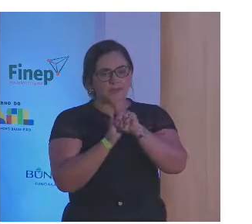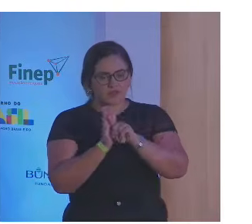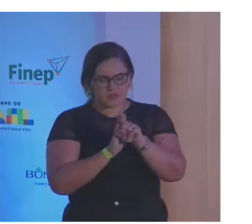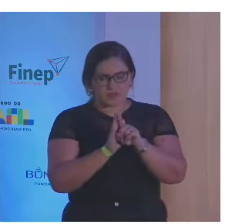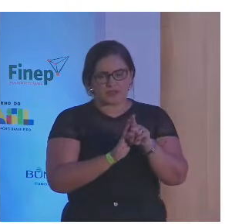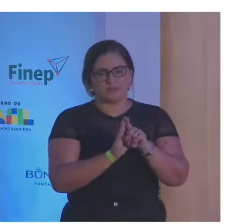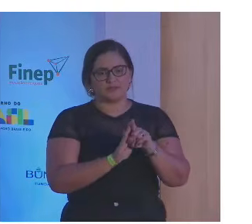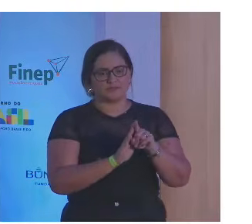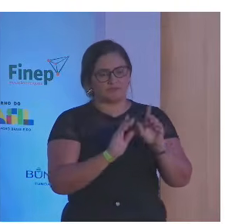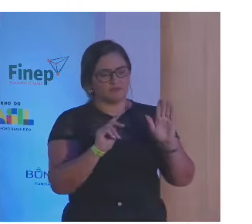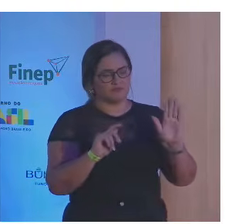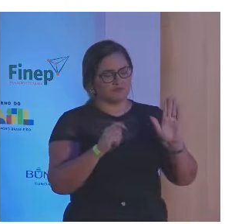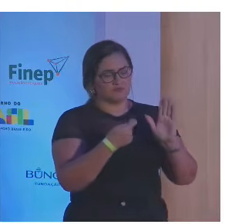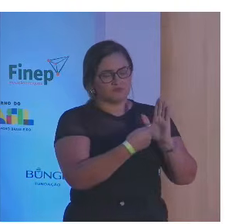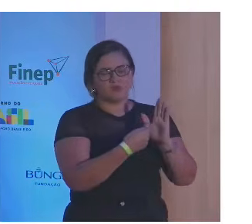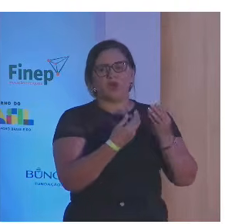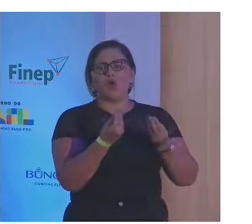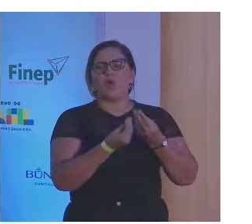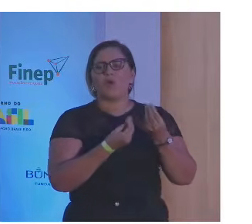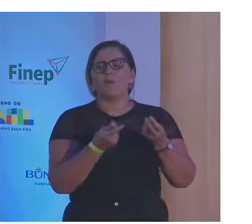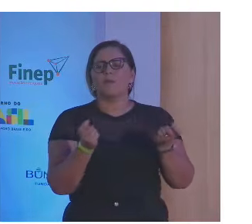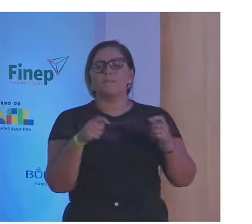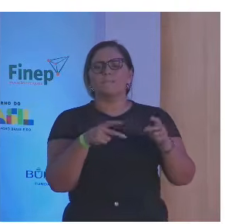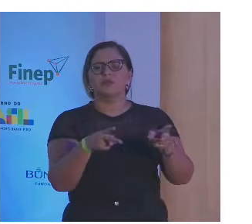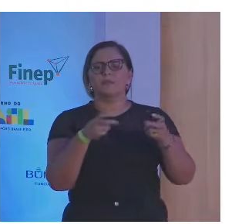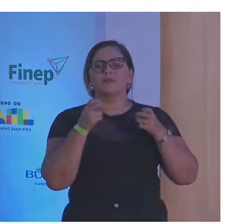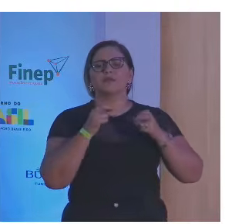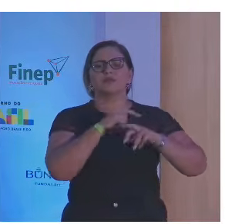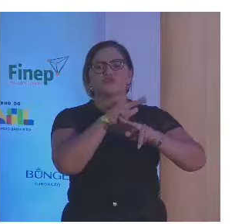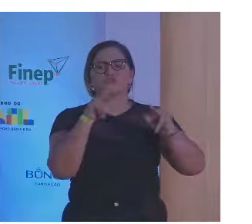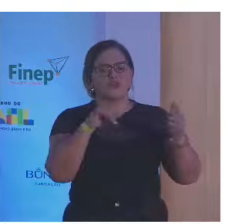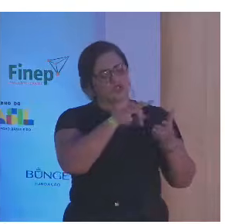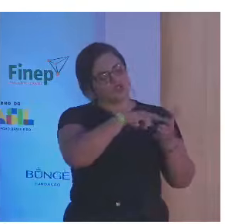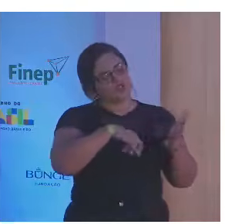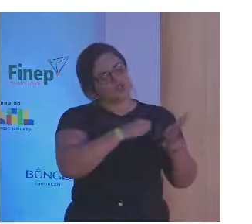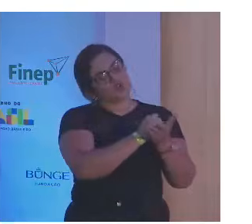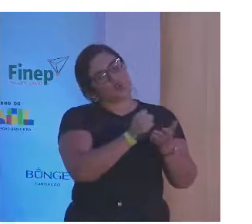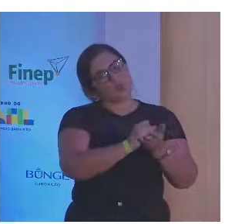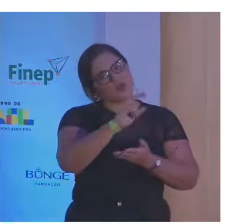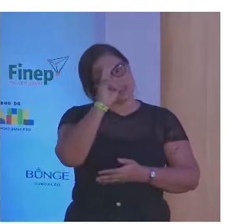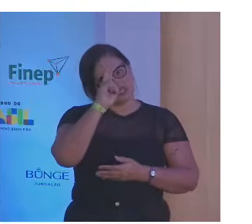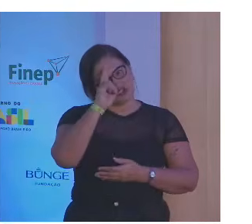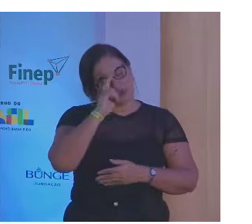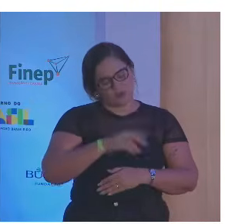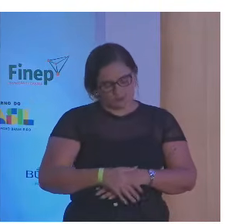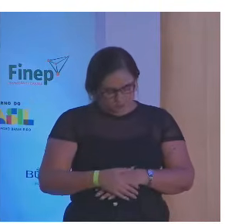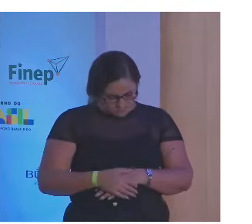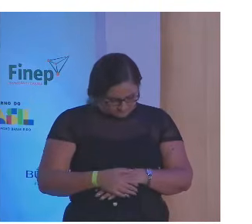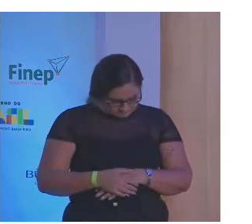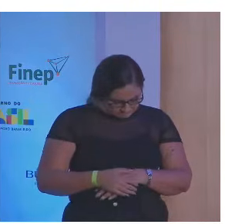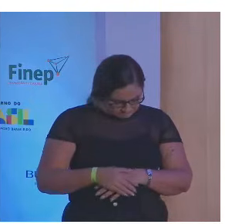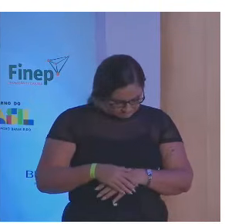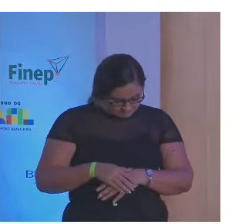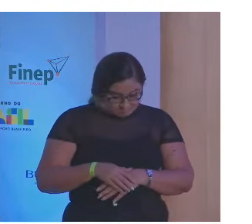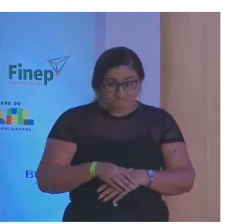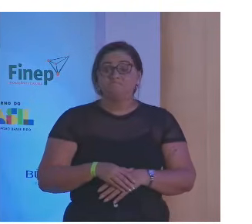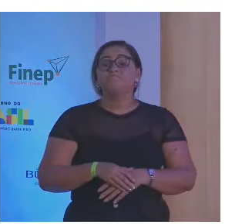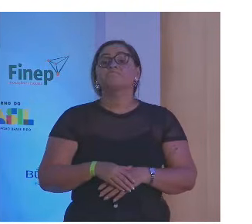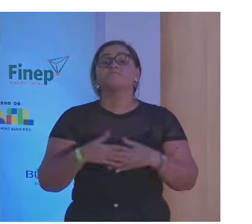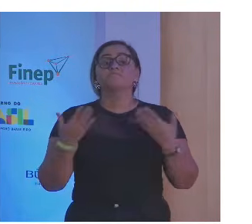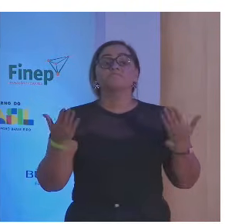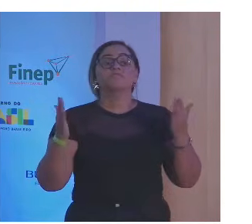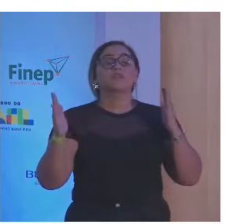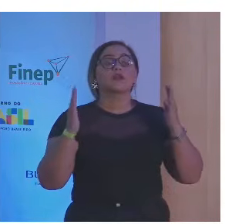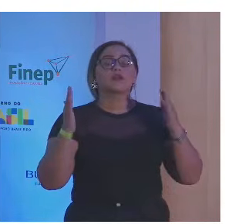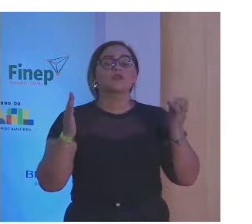e classificação, como você pode perceber em diversos documentos históricos. E aí vem a parte moderna,